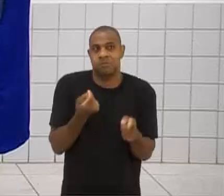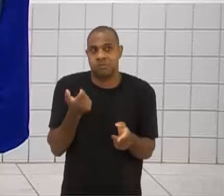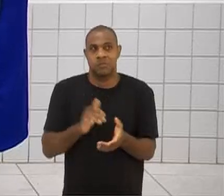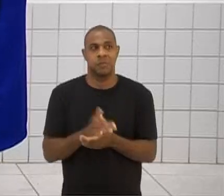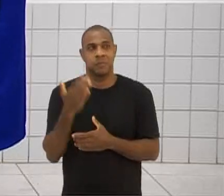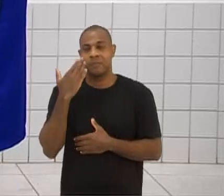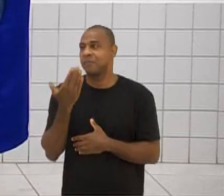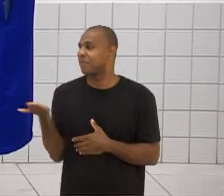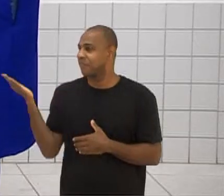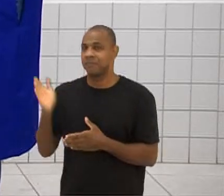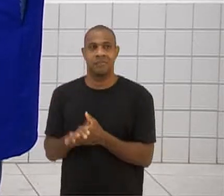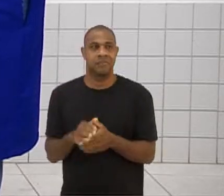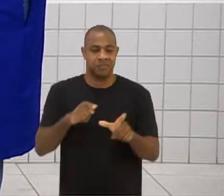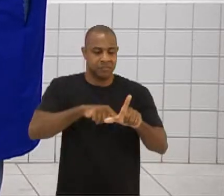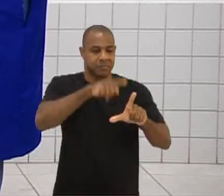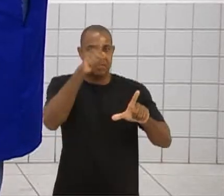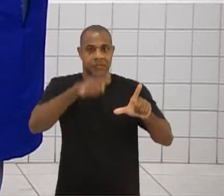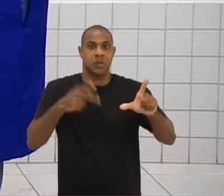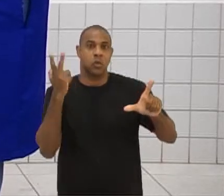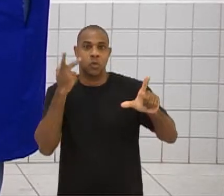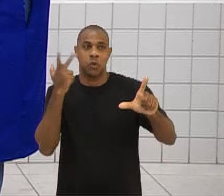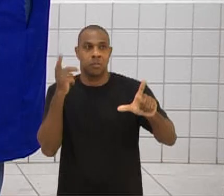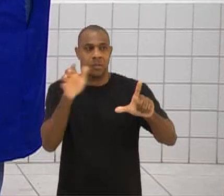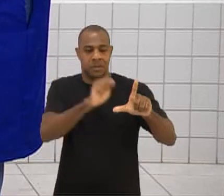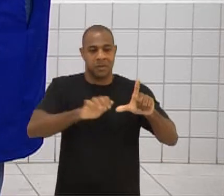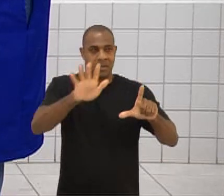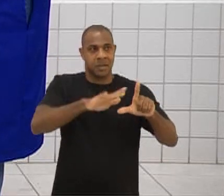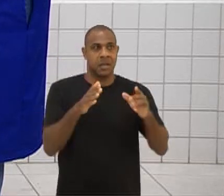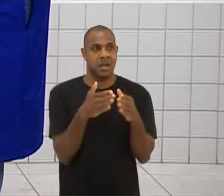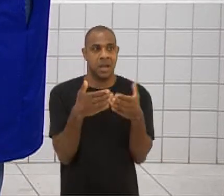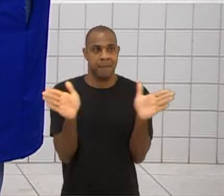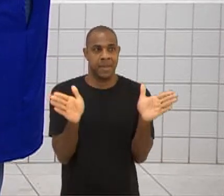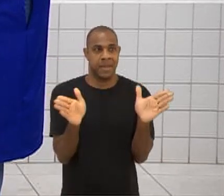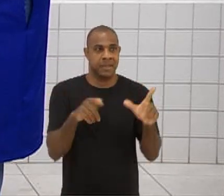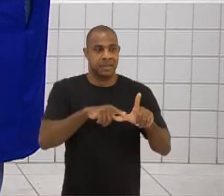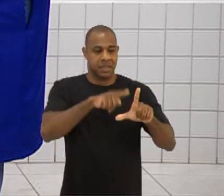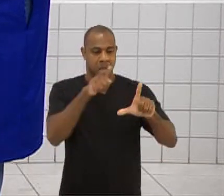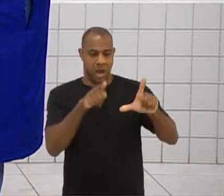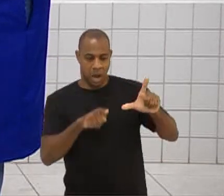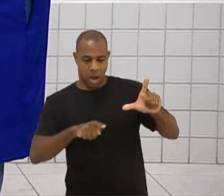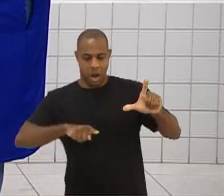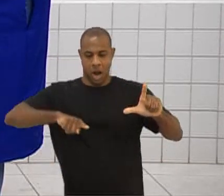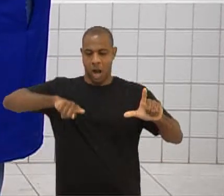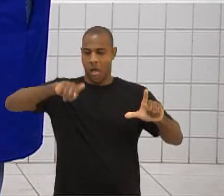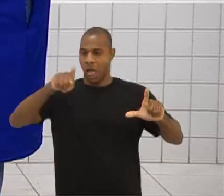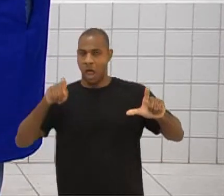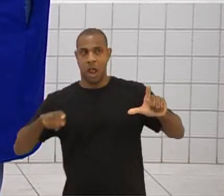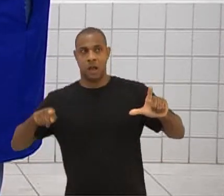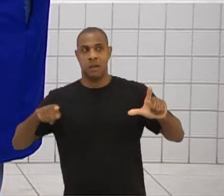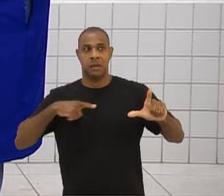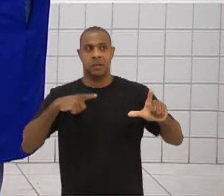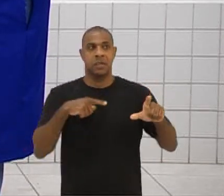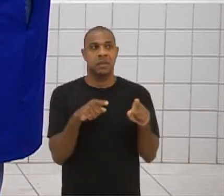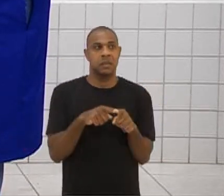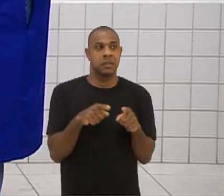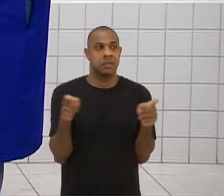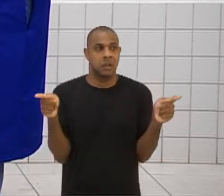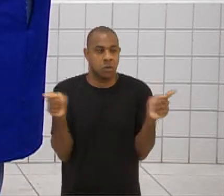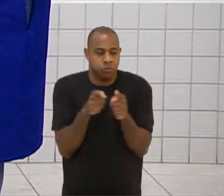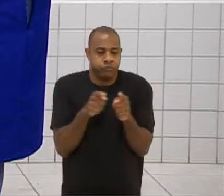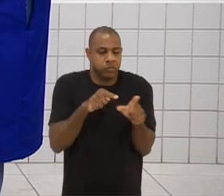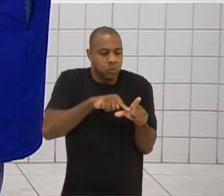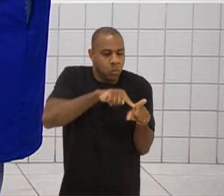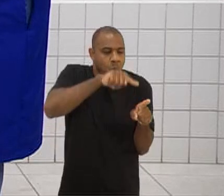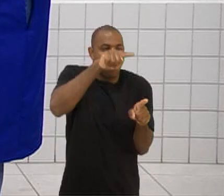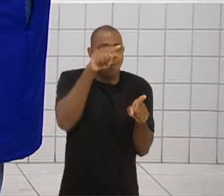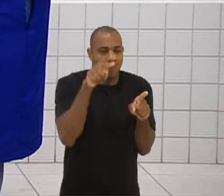explicação. Aqui a função normal, bem aberta, ó, no seu período normal. E o gráfico da função G foi